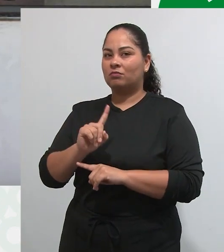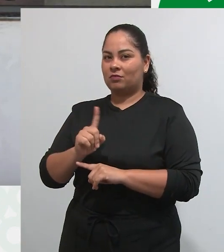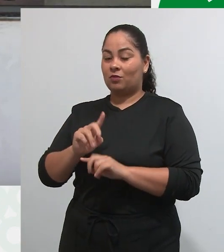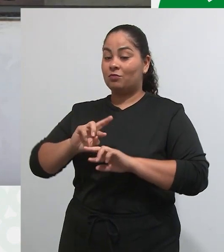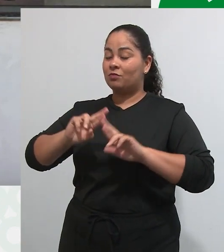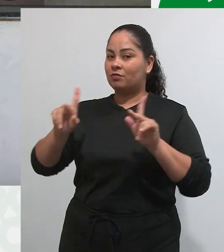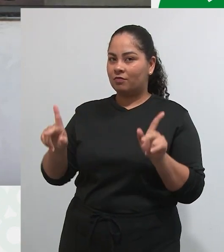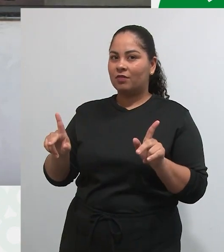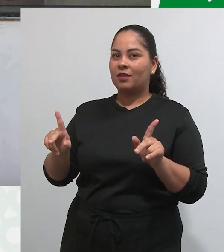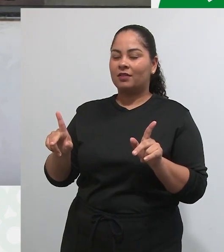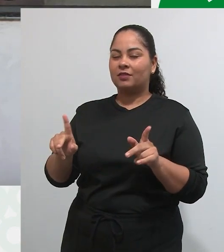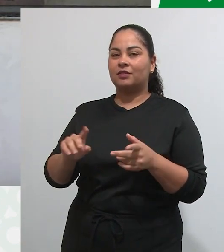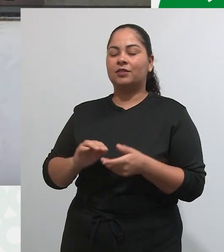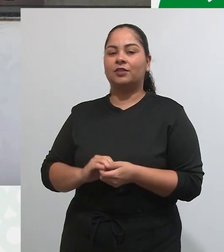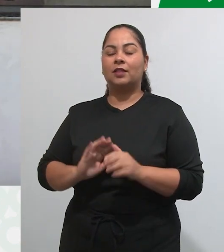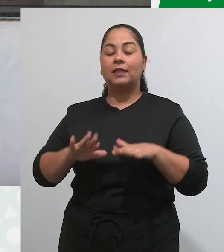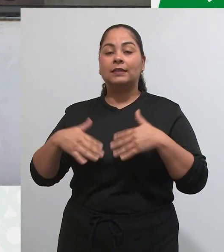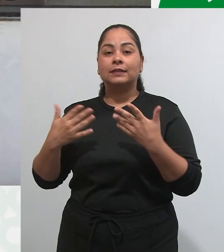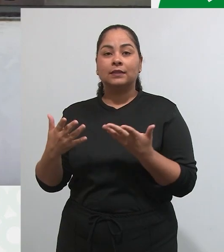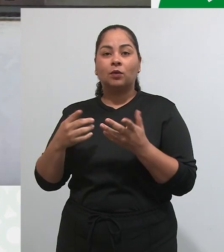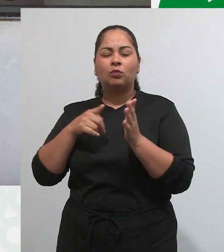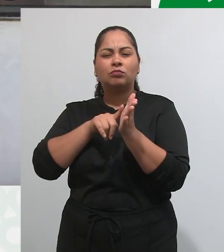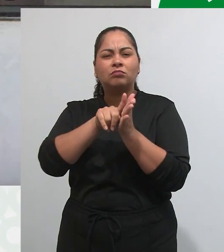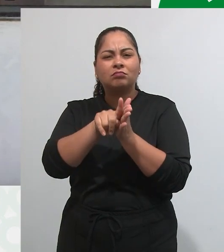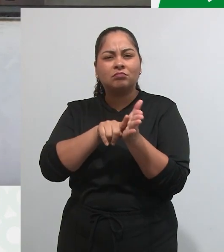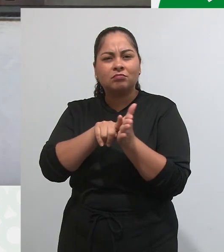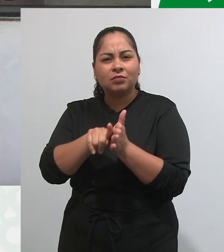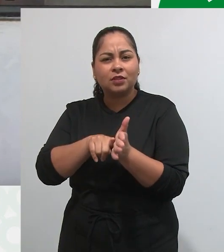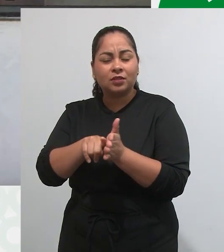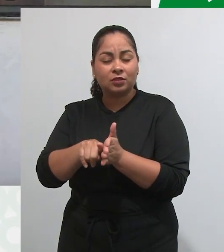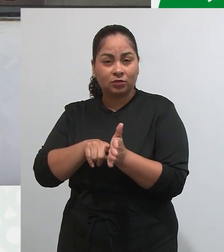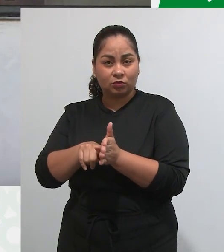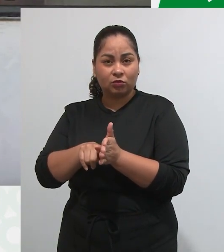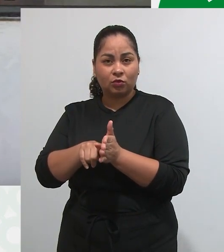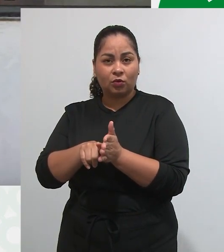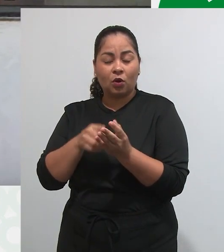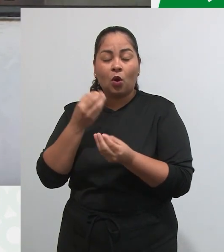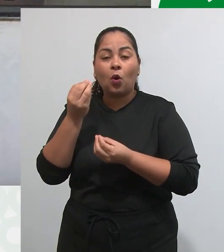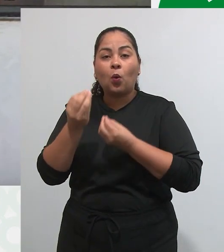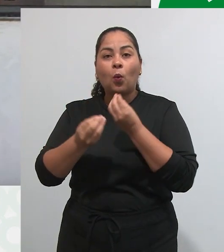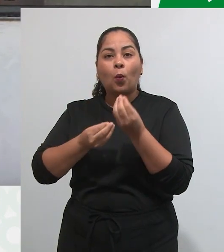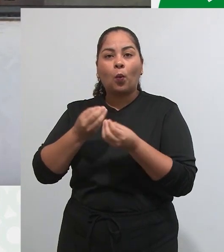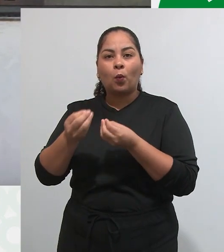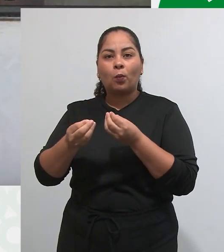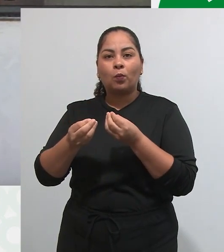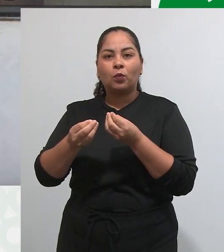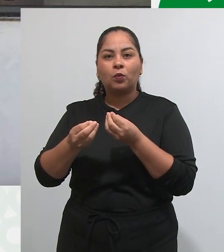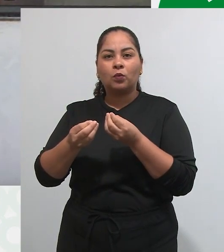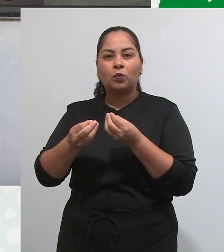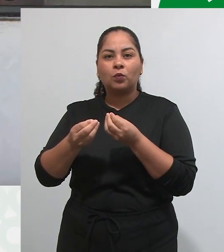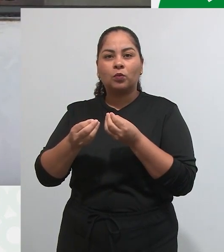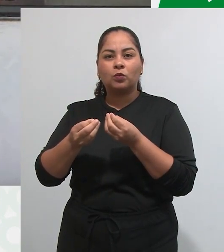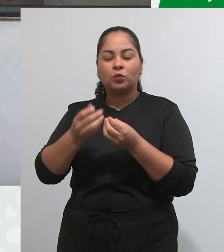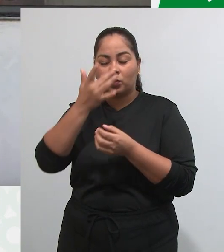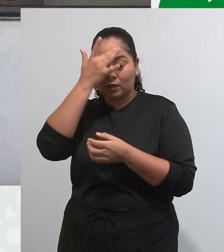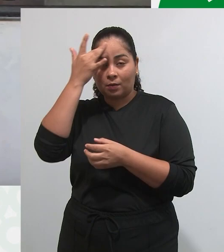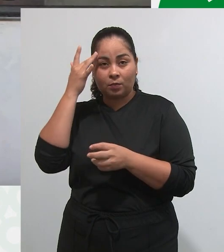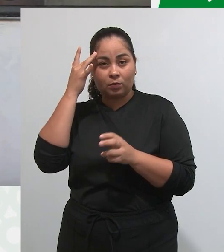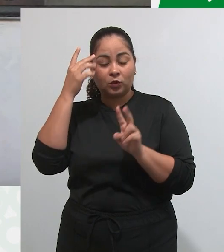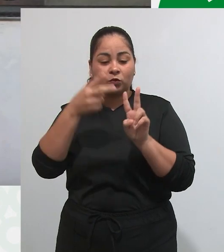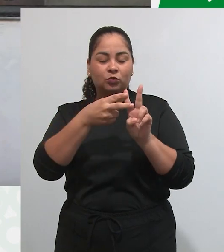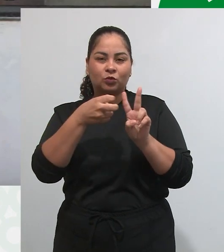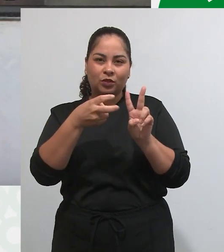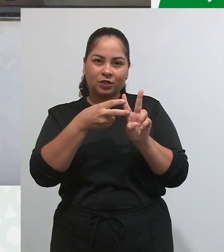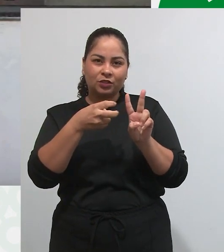tem a sua própria língua. Então, eles criaram, ele pesquisou a respeito de como que o